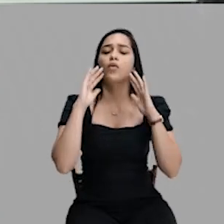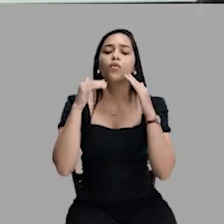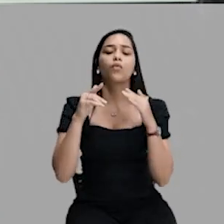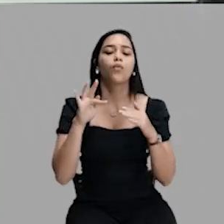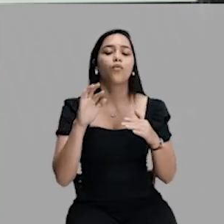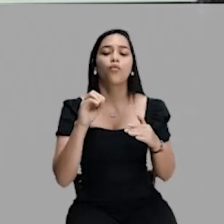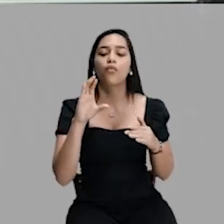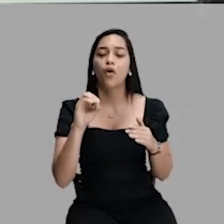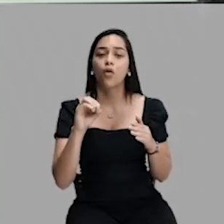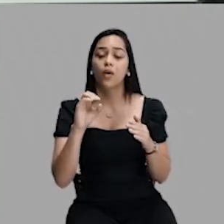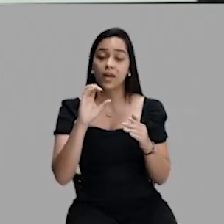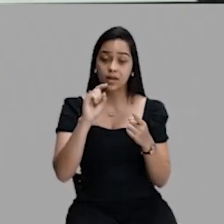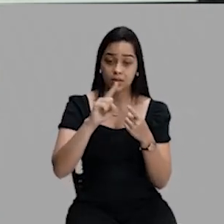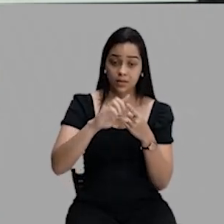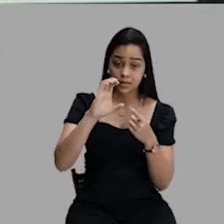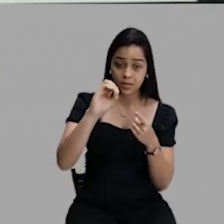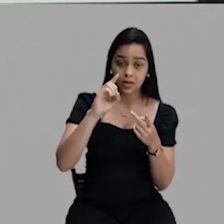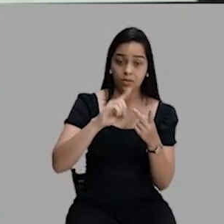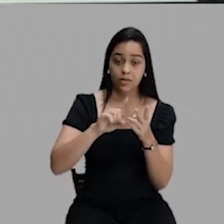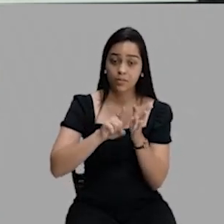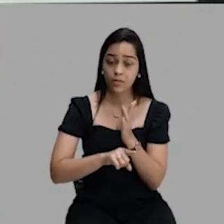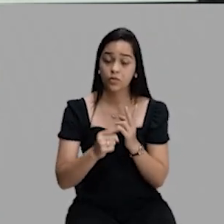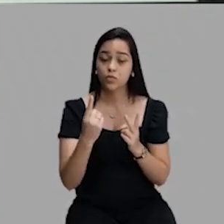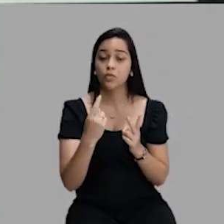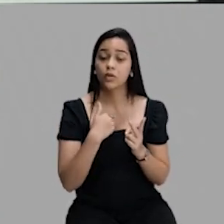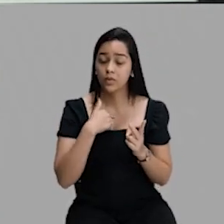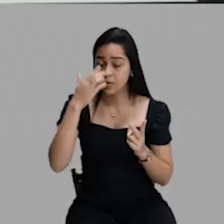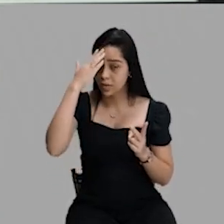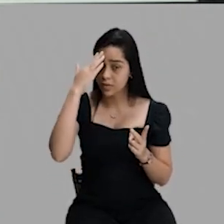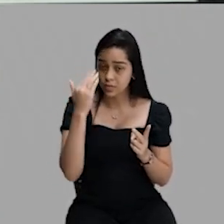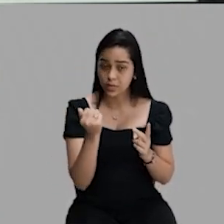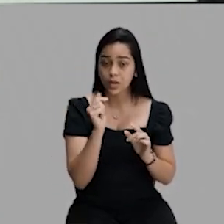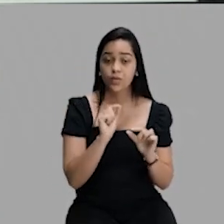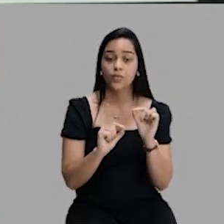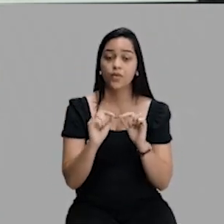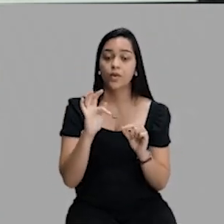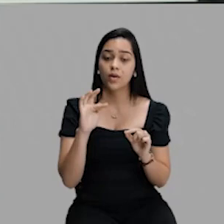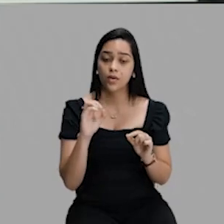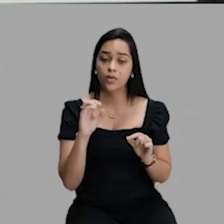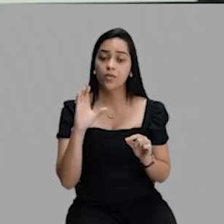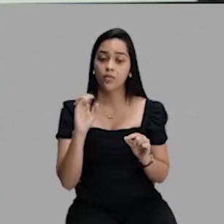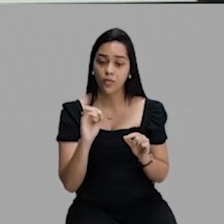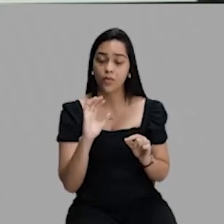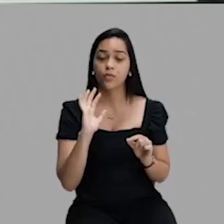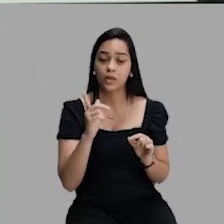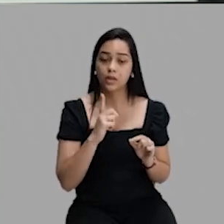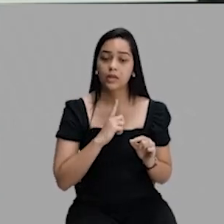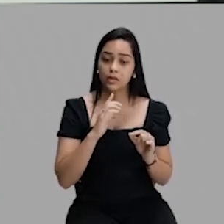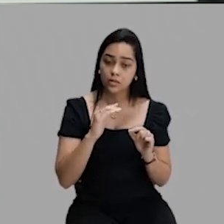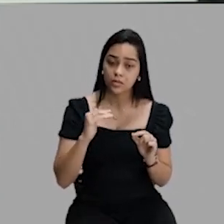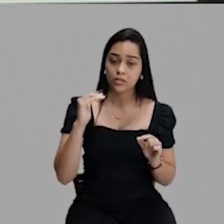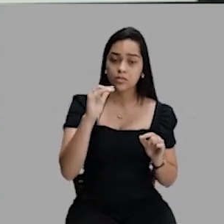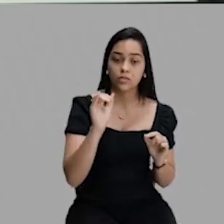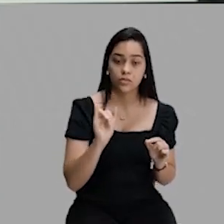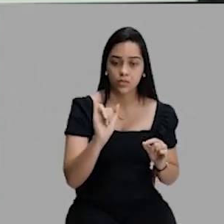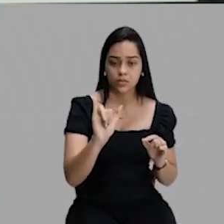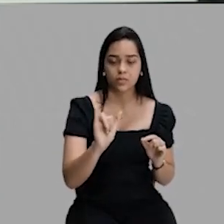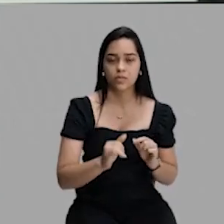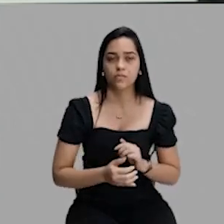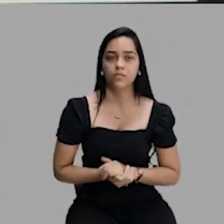foco? O foco é 0 e menos 1. Tá? Então, eu já sei que o foco ele está aqui sobre esse eixo